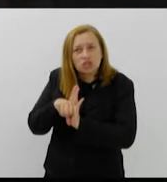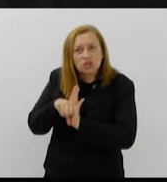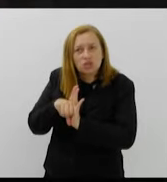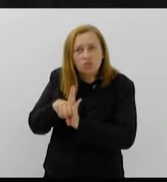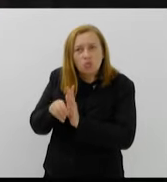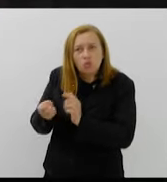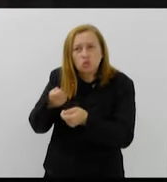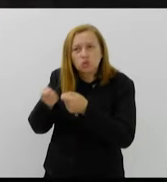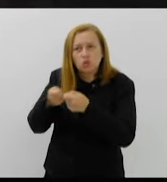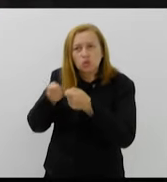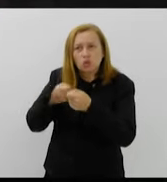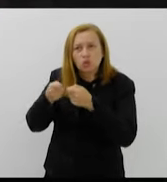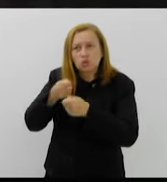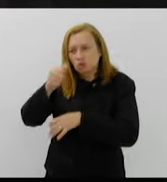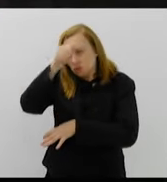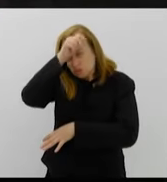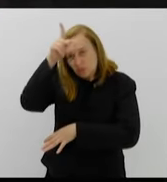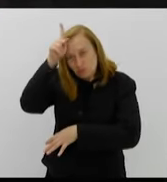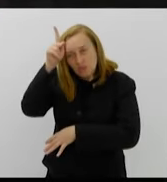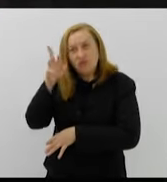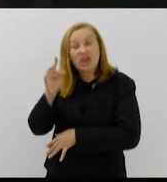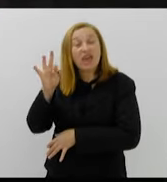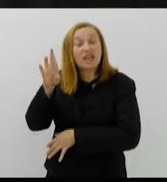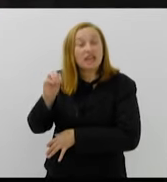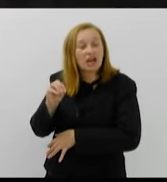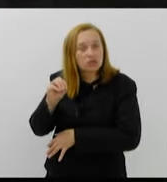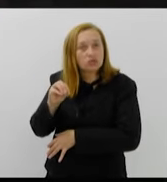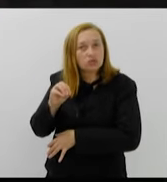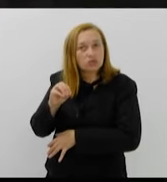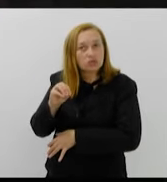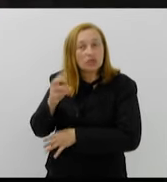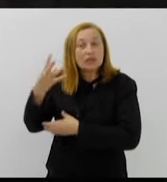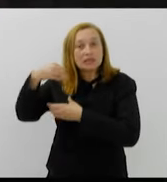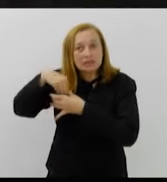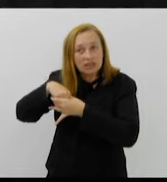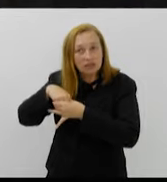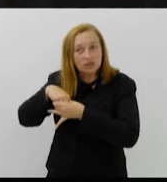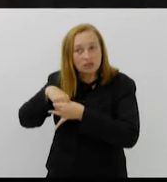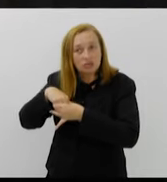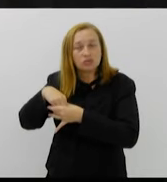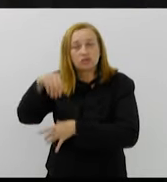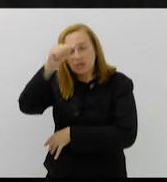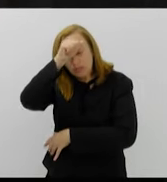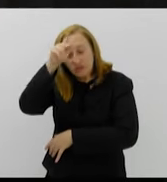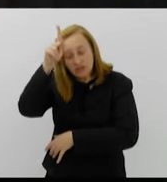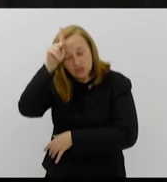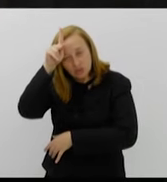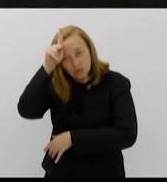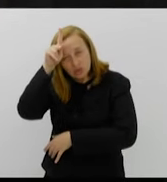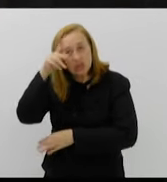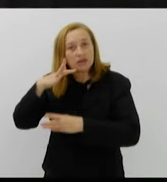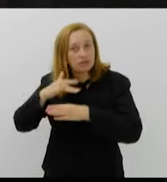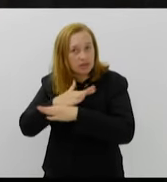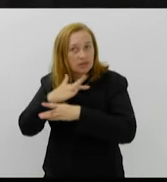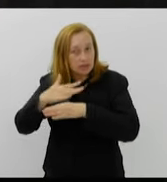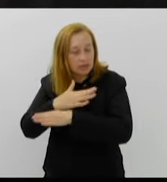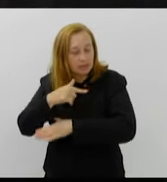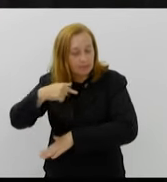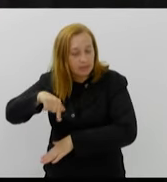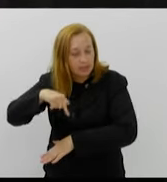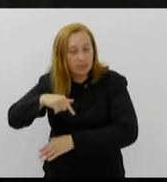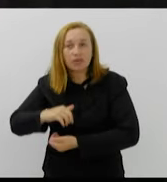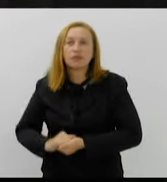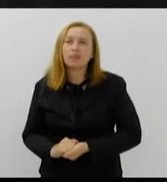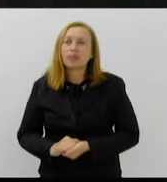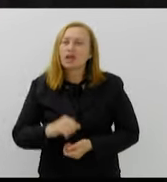domínio do Prefeito Renato klaiser instalada na prefeitura E na cidade de Queimados